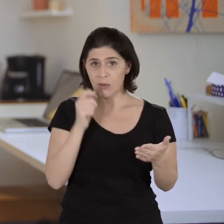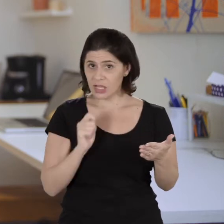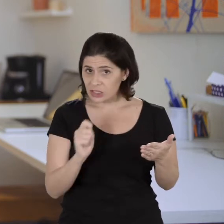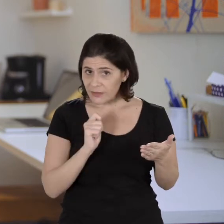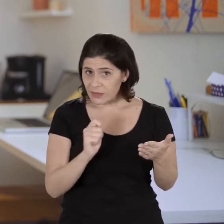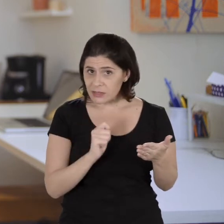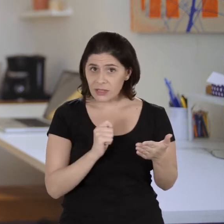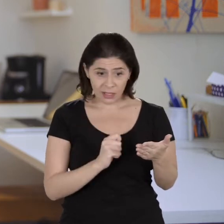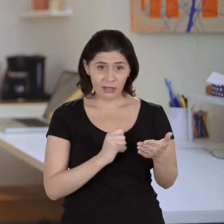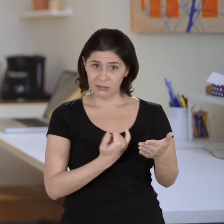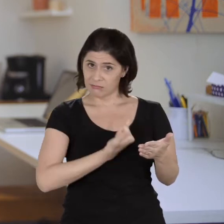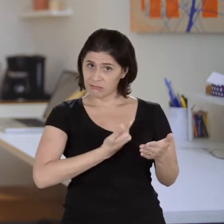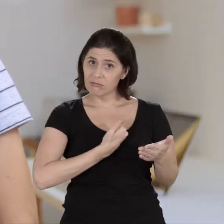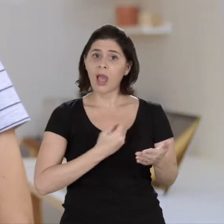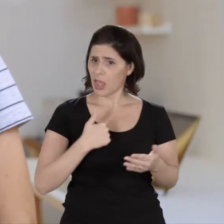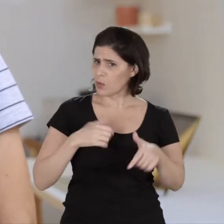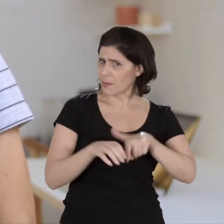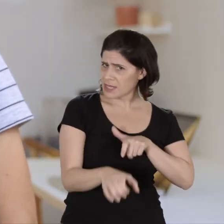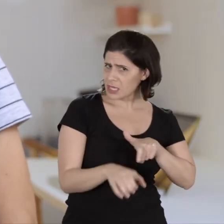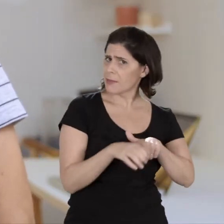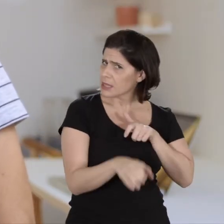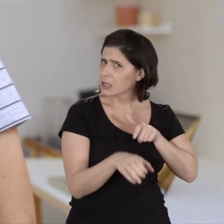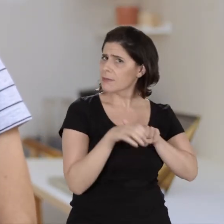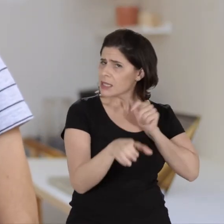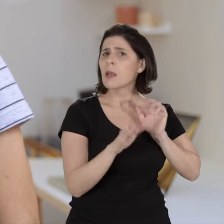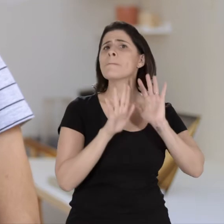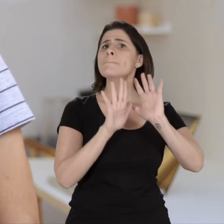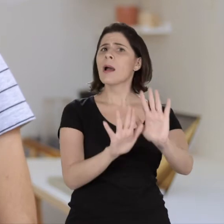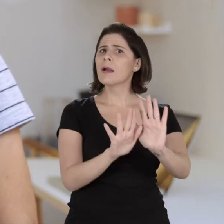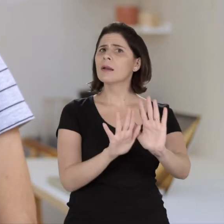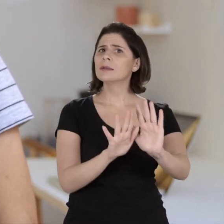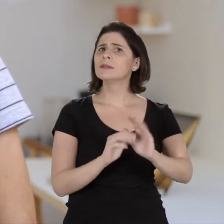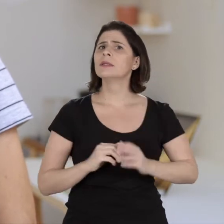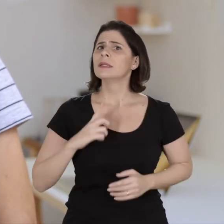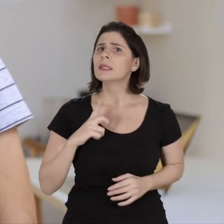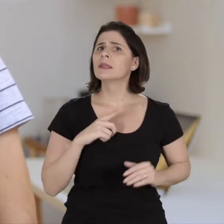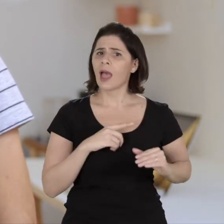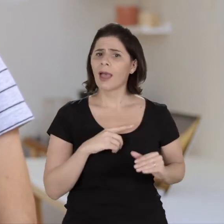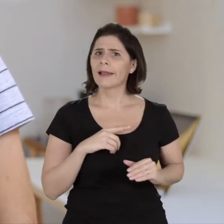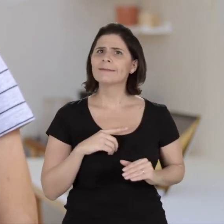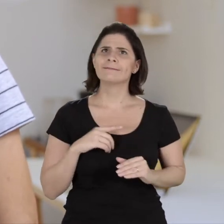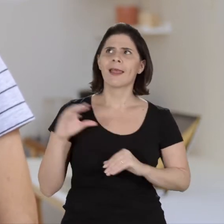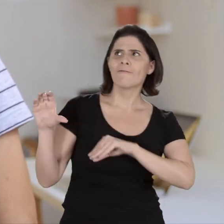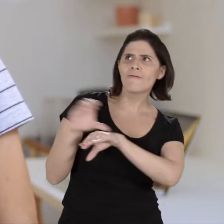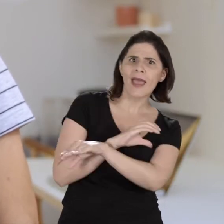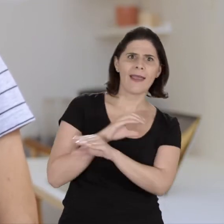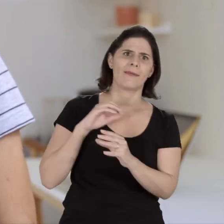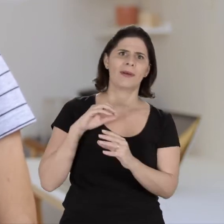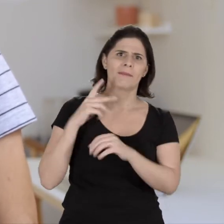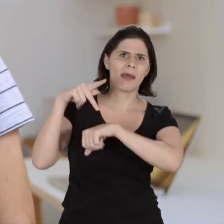grandes editores dizendo: não, eu sou independente também, mas os caras são envolvidos com